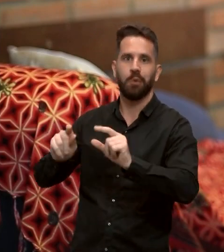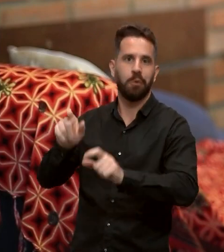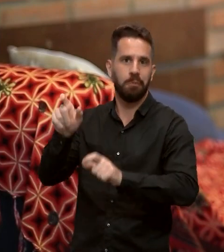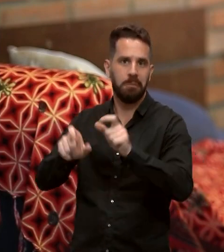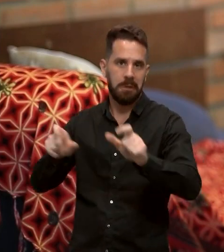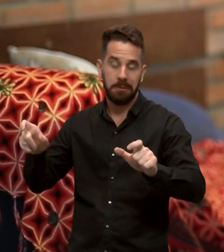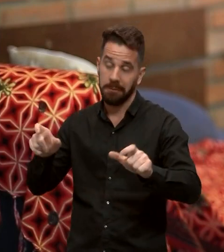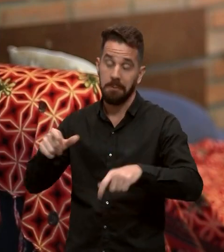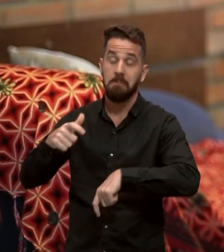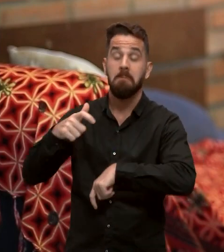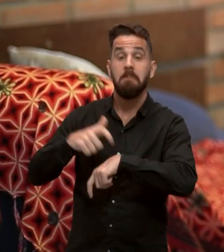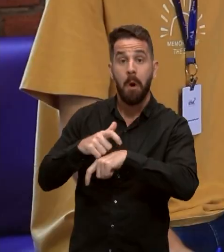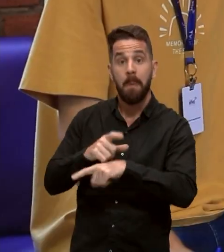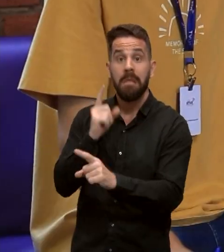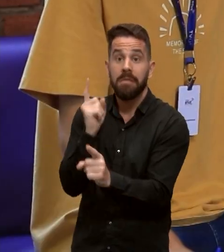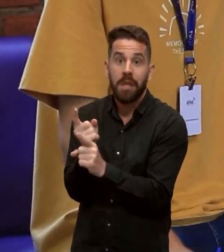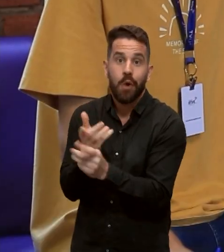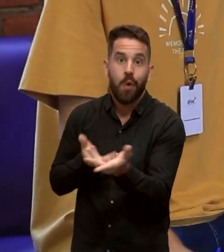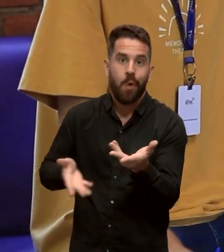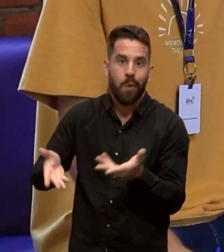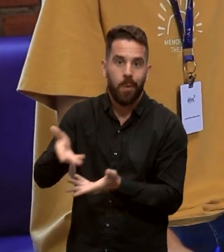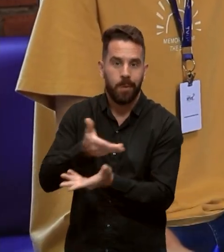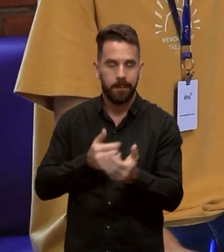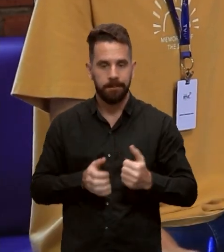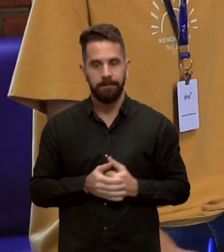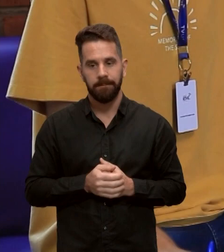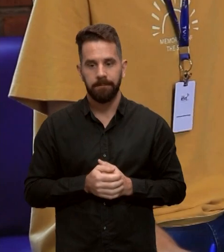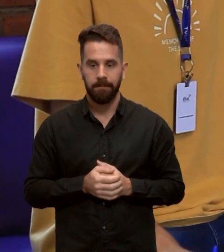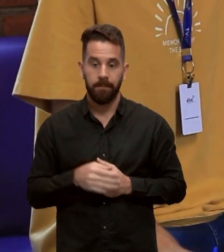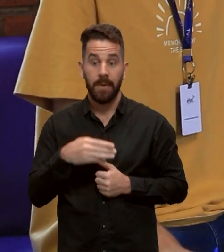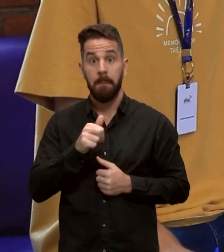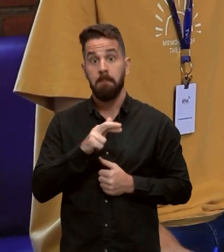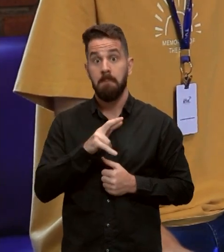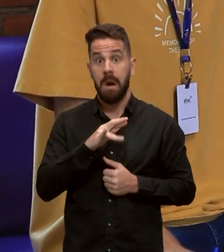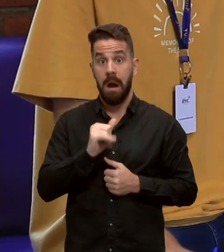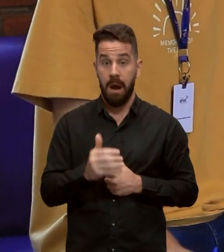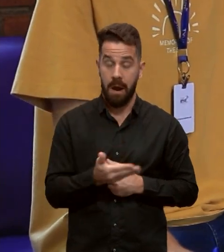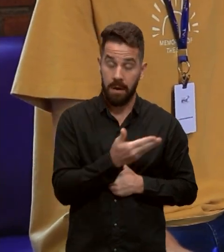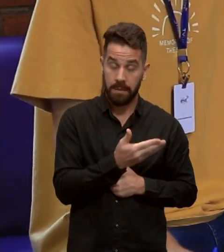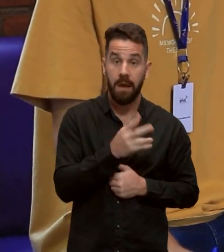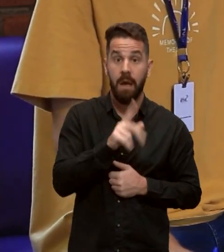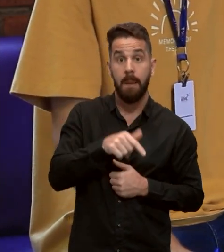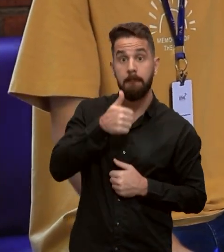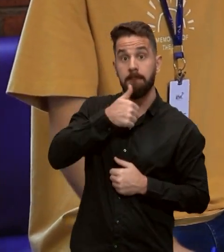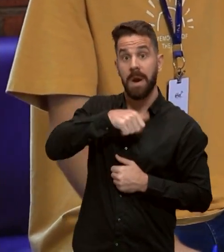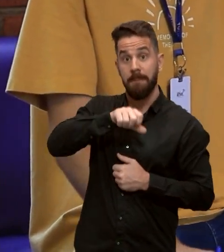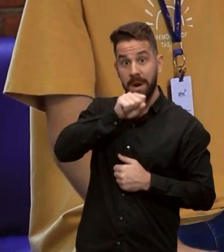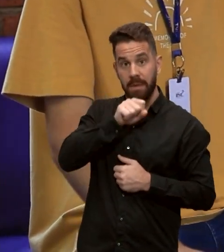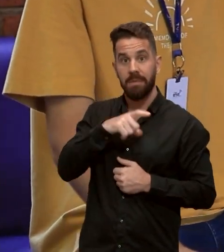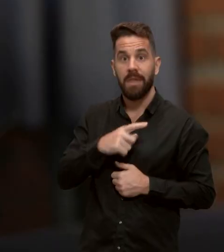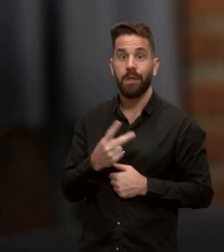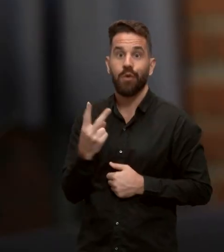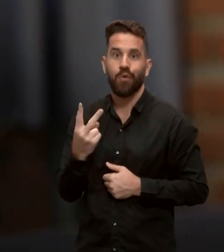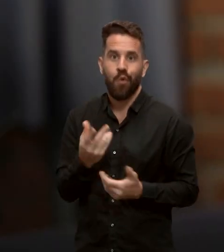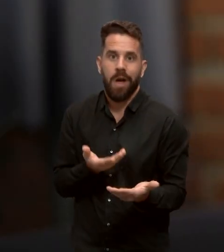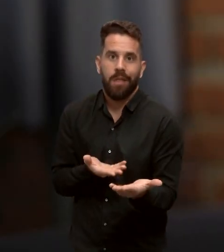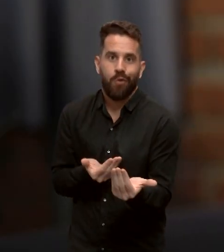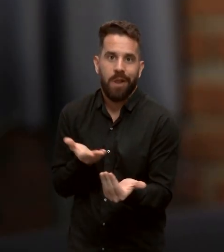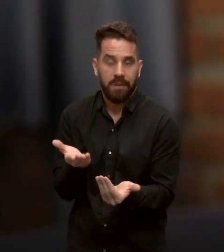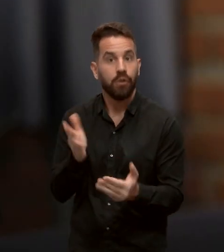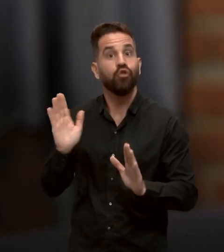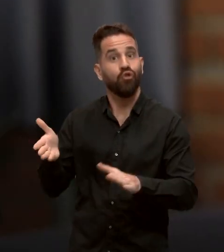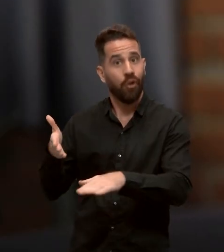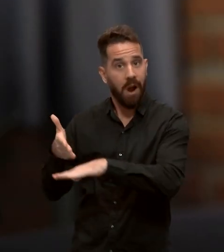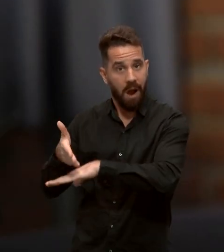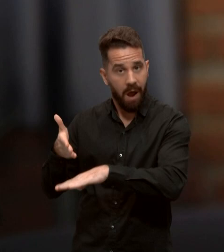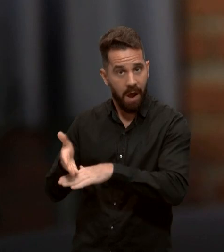nos encontros que a gente tem. Márcia Souza é mãe de duas adolescentes e já participou do grupo. Ela afirma que uma